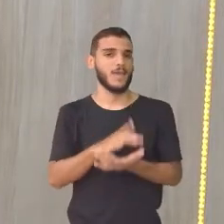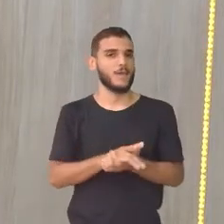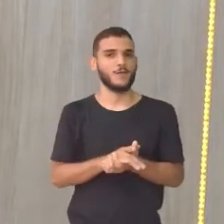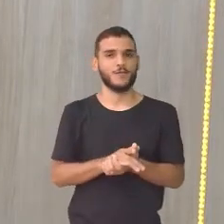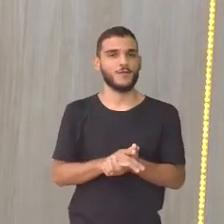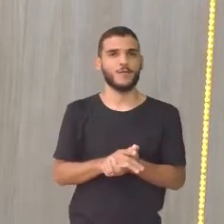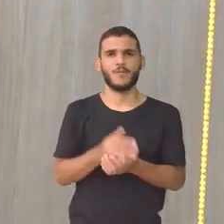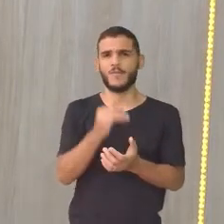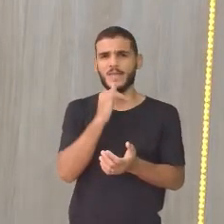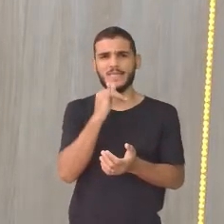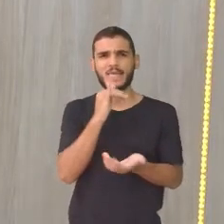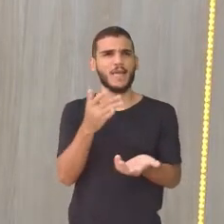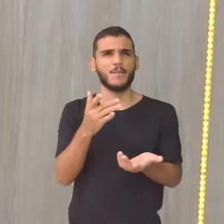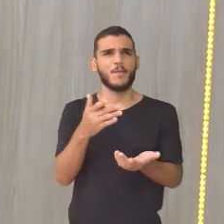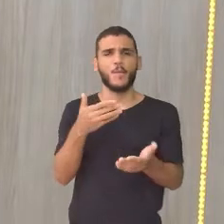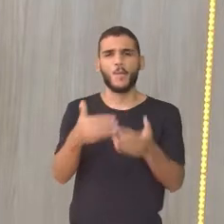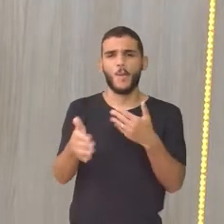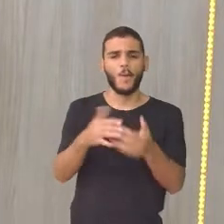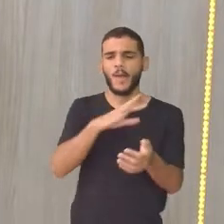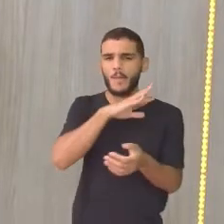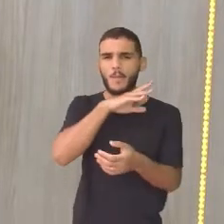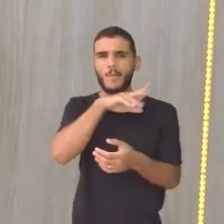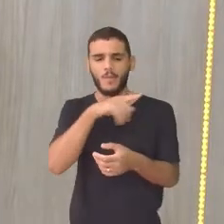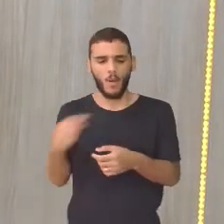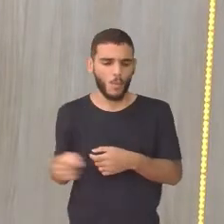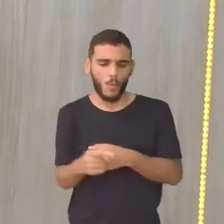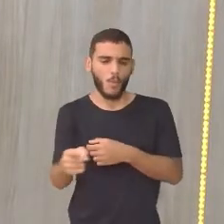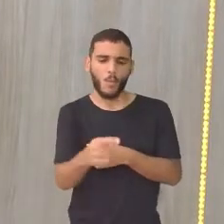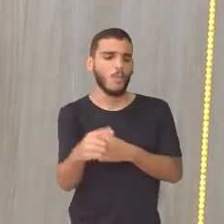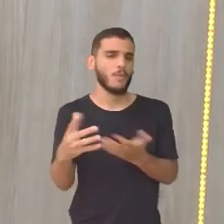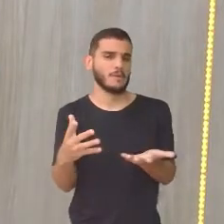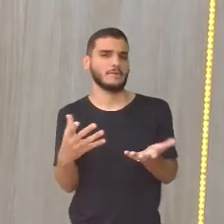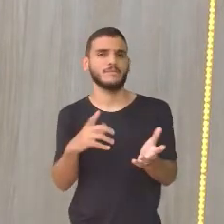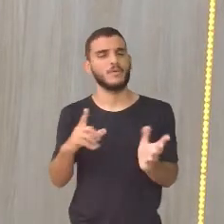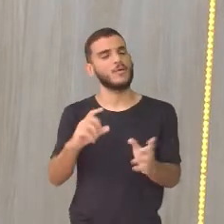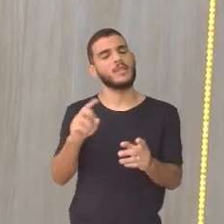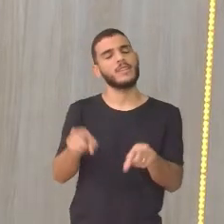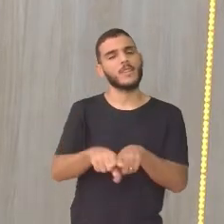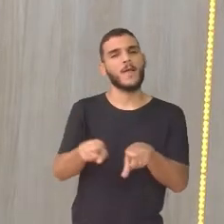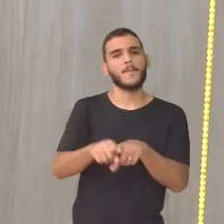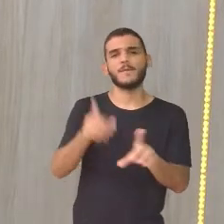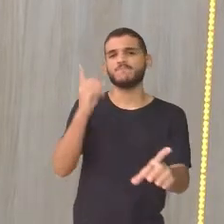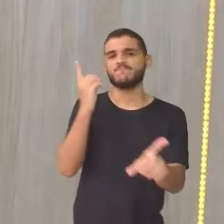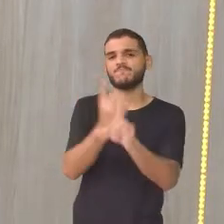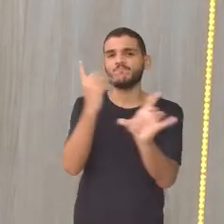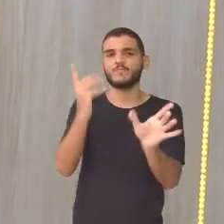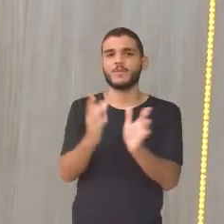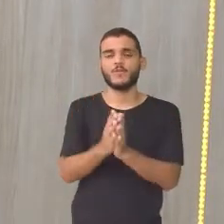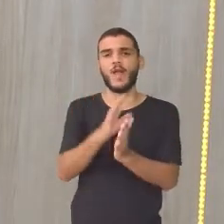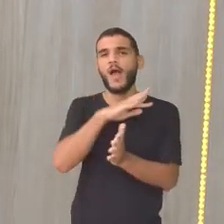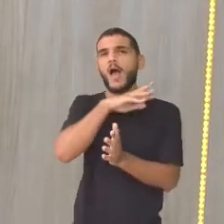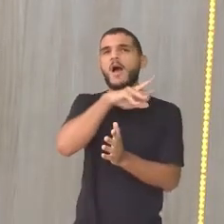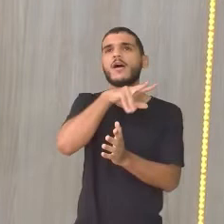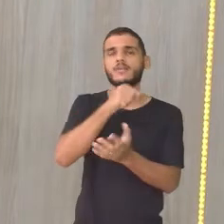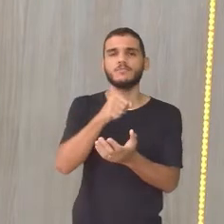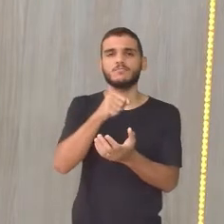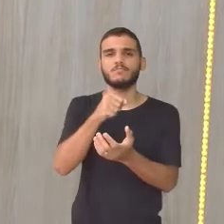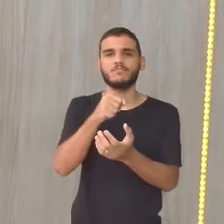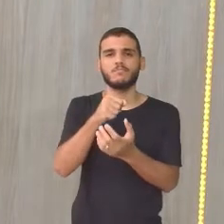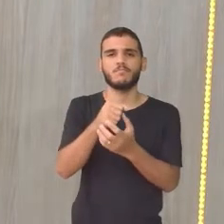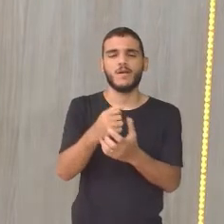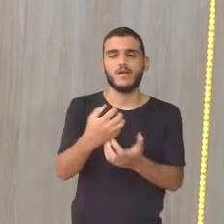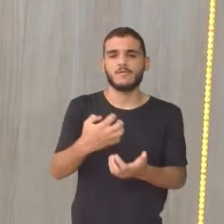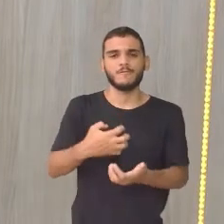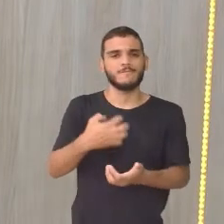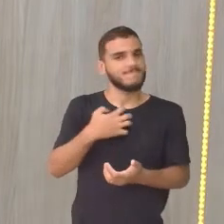por algum bicho, não é, de encontrar algum bicho feroz. Você para ali também, não é? Isso eu estou falando dos